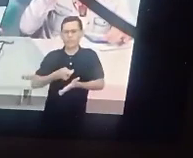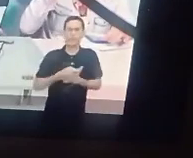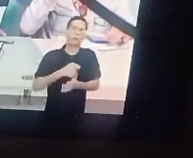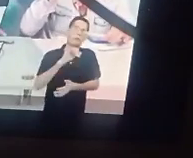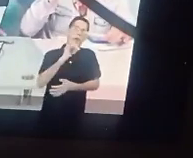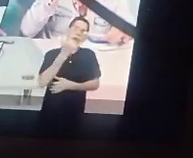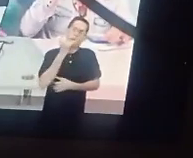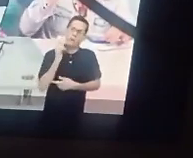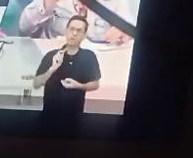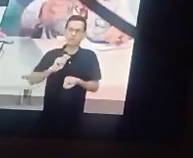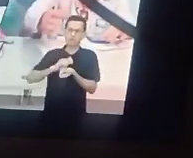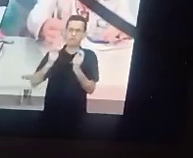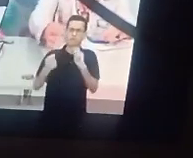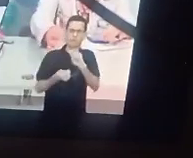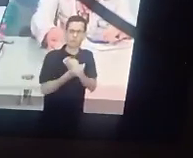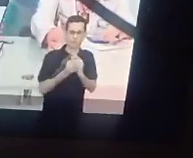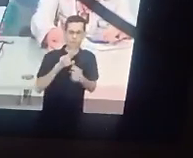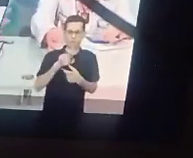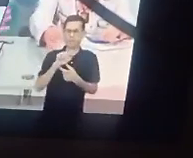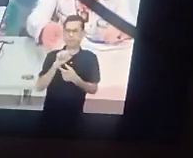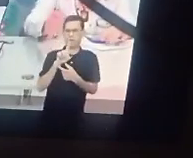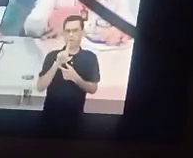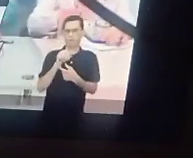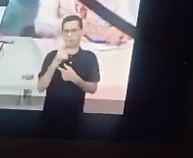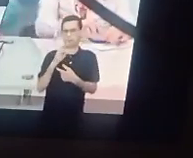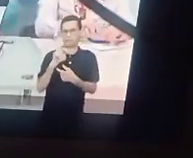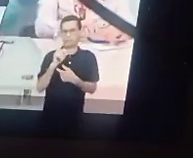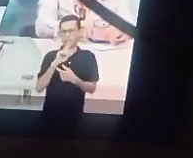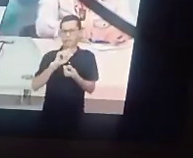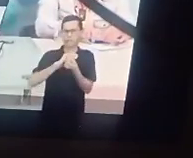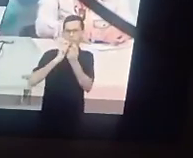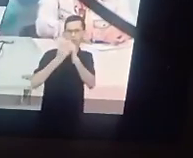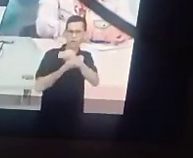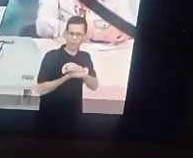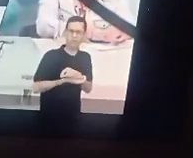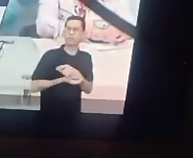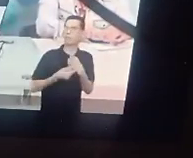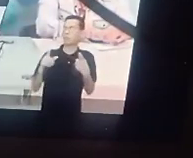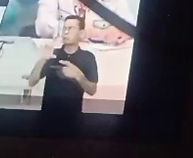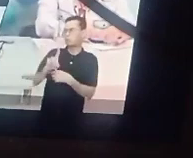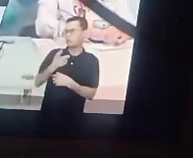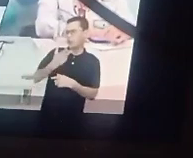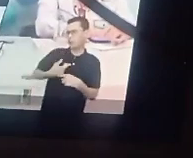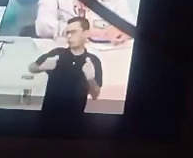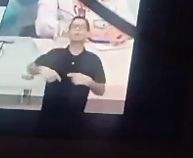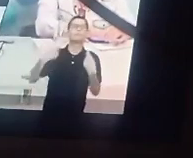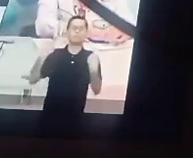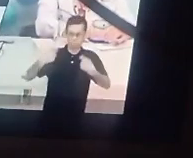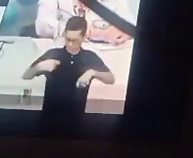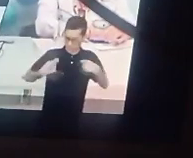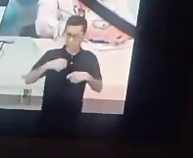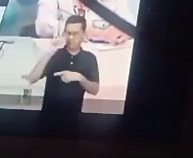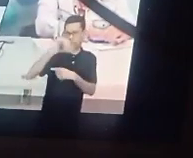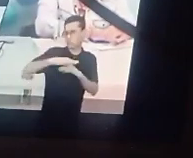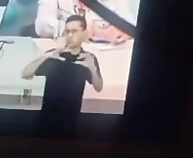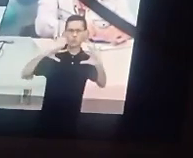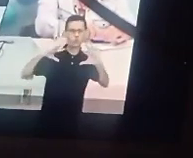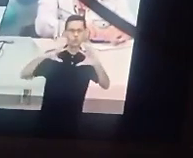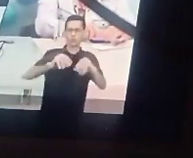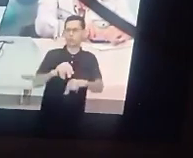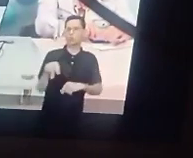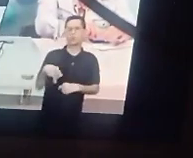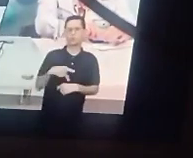estou readaptado na diretoria de ensino, então não tem necessidade. Tem. Todos os docentes, independente de